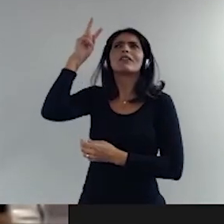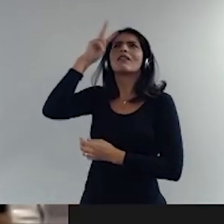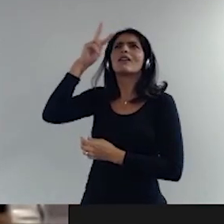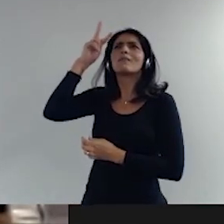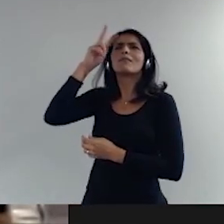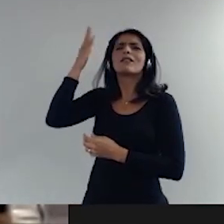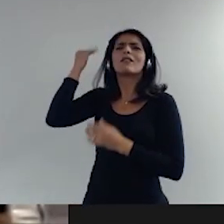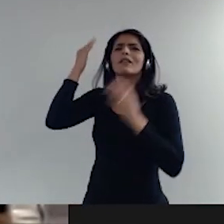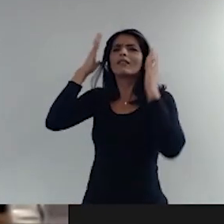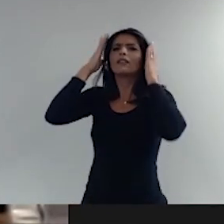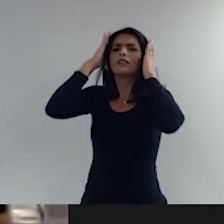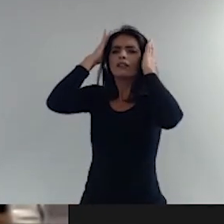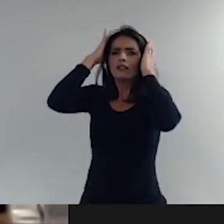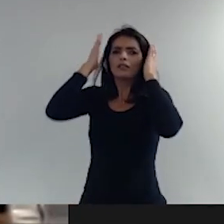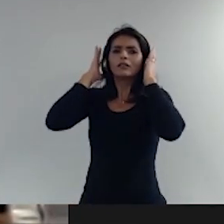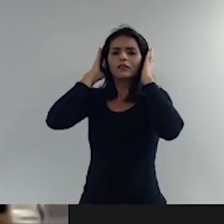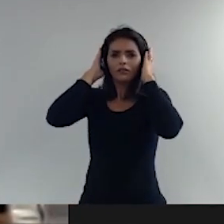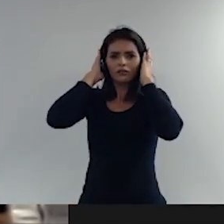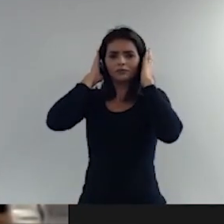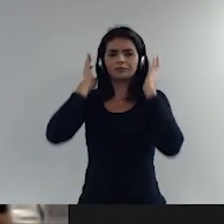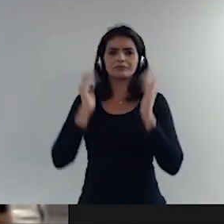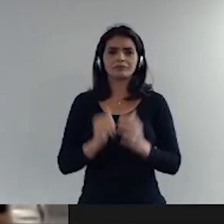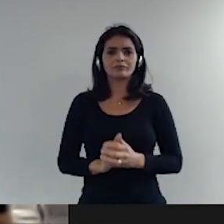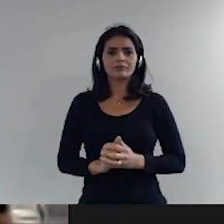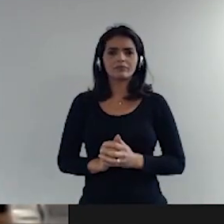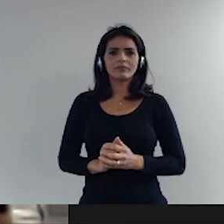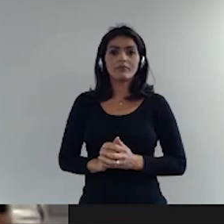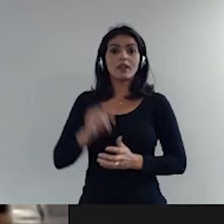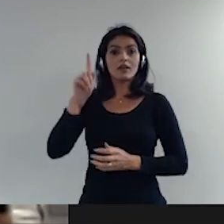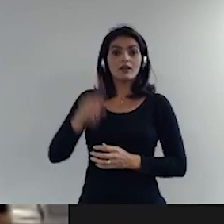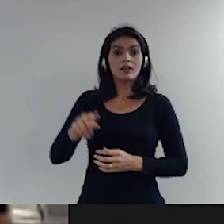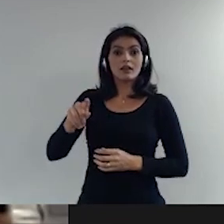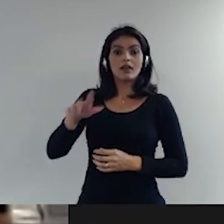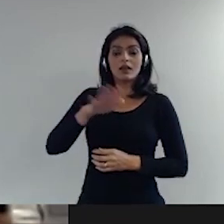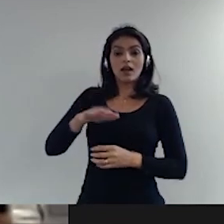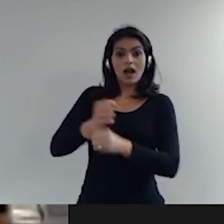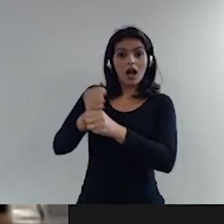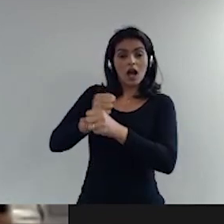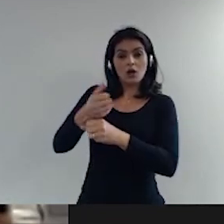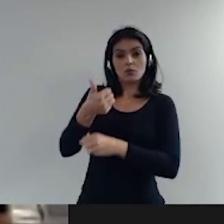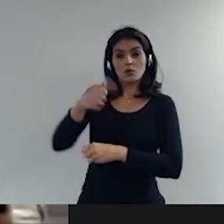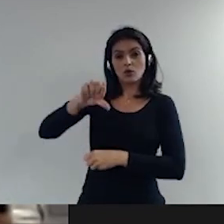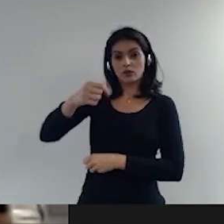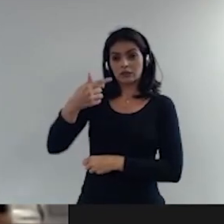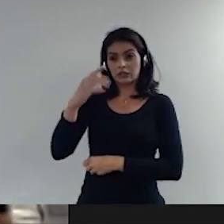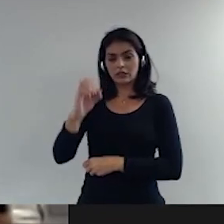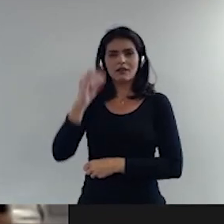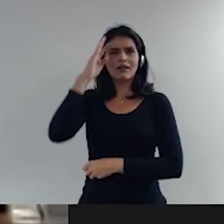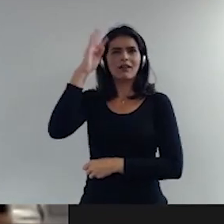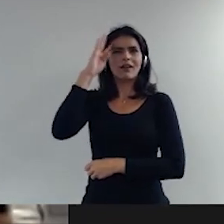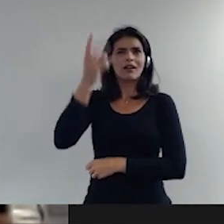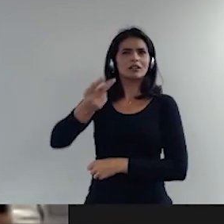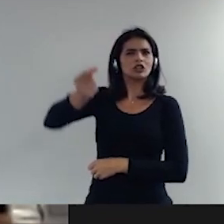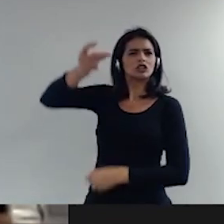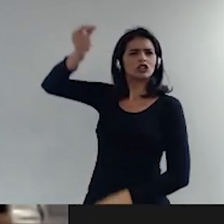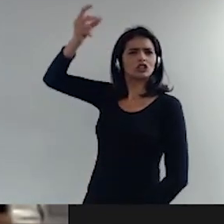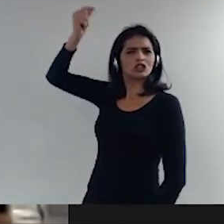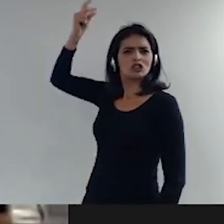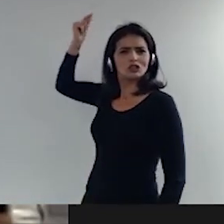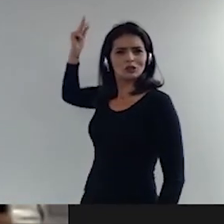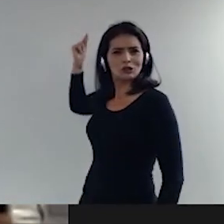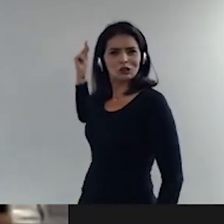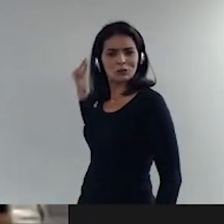aqui de Dalmudallar em Seu Renascer do Direito da década de 70, imagine, da década de